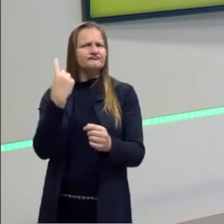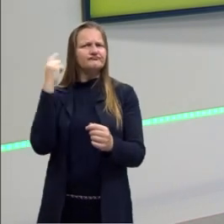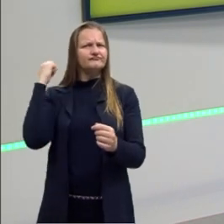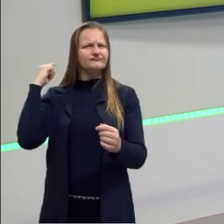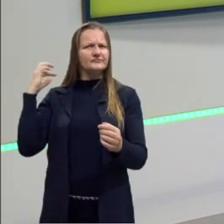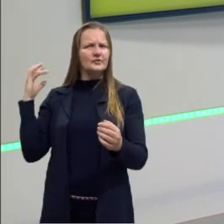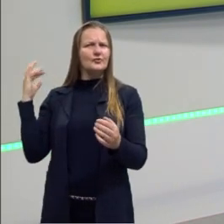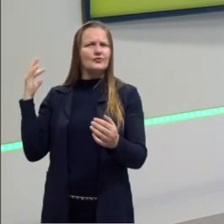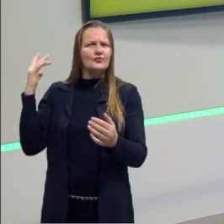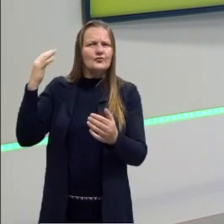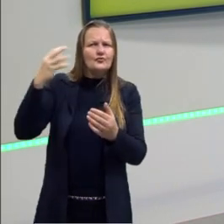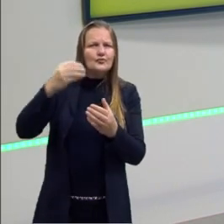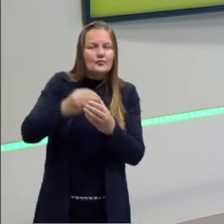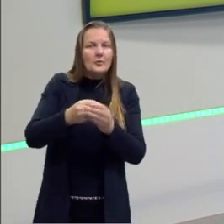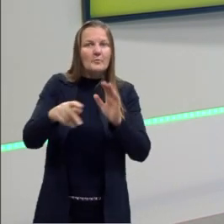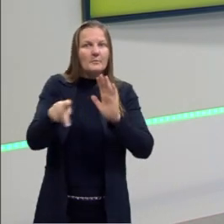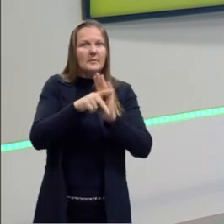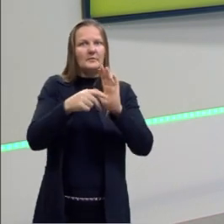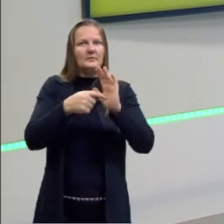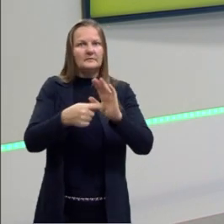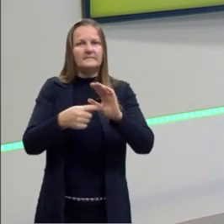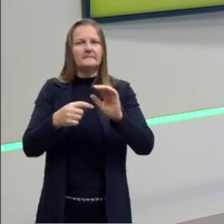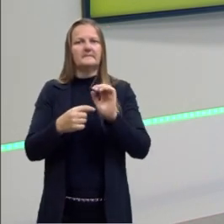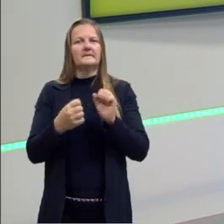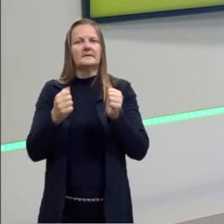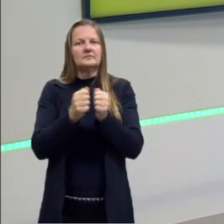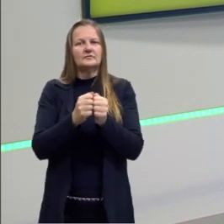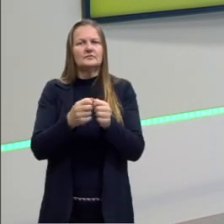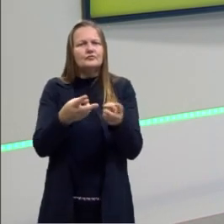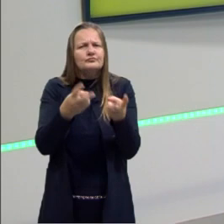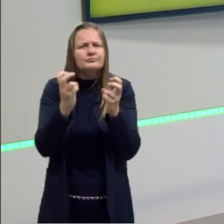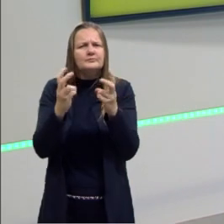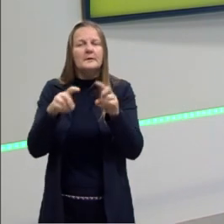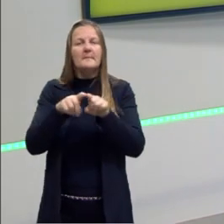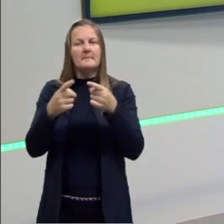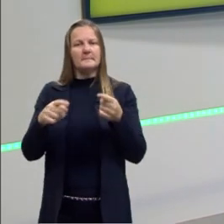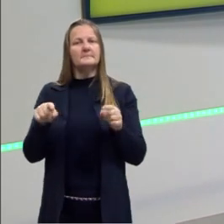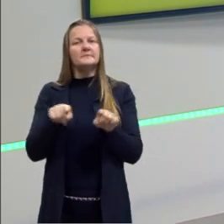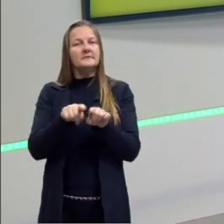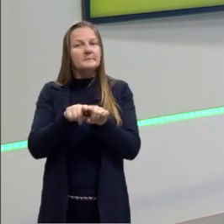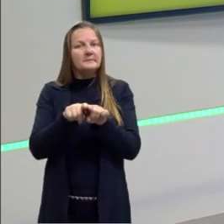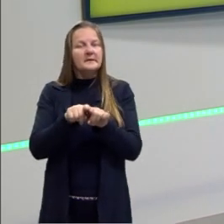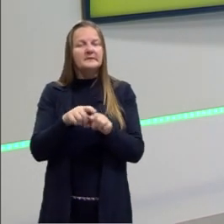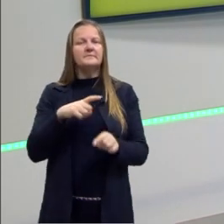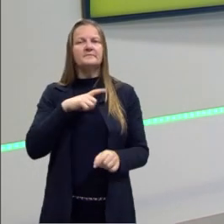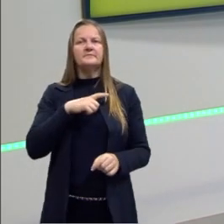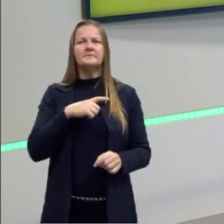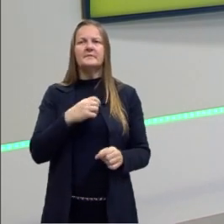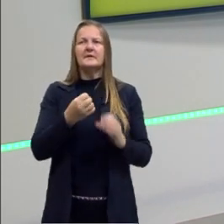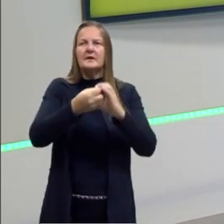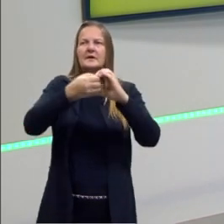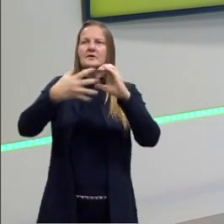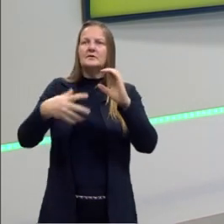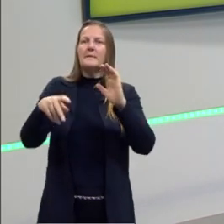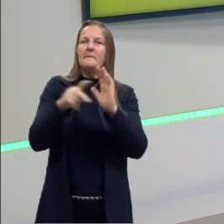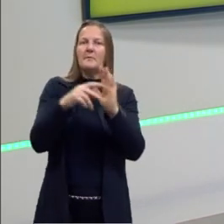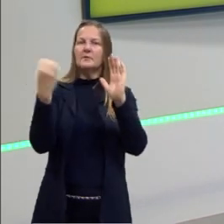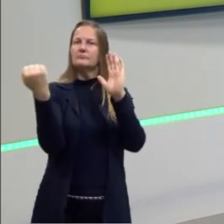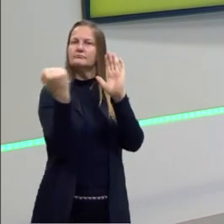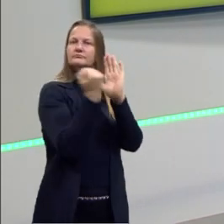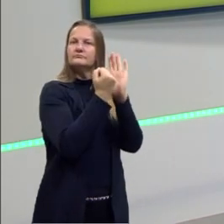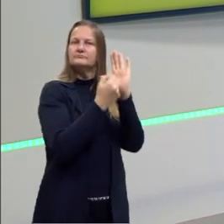foram sendo em certos inventado explorados mas nós temos também aqui essa característica né